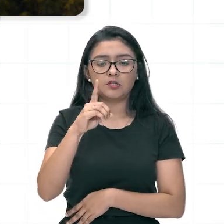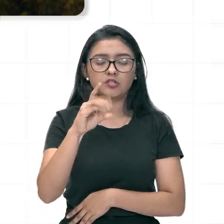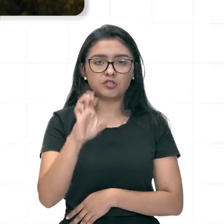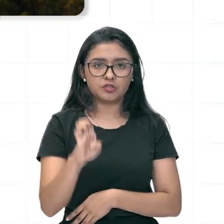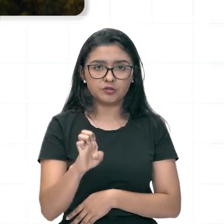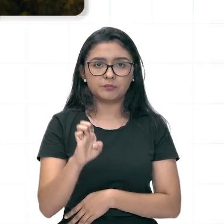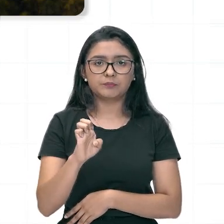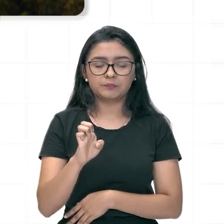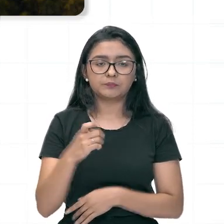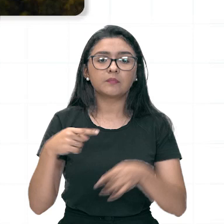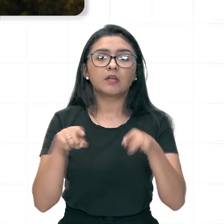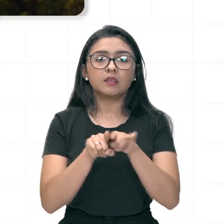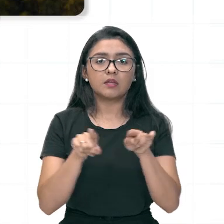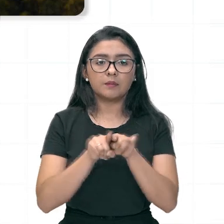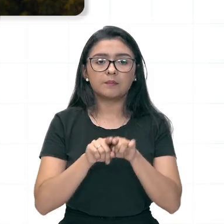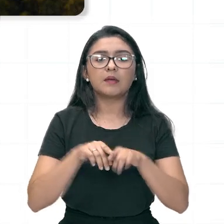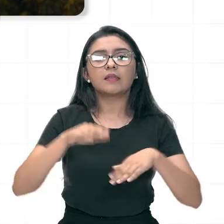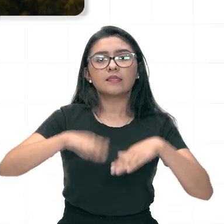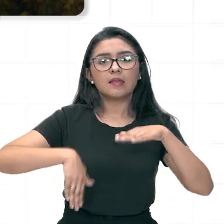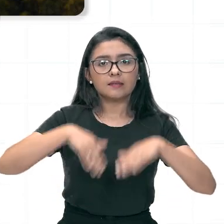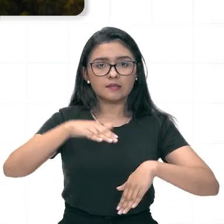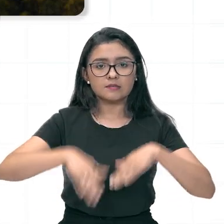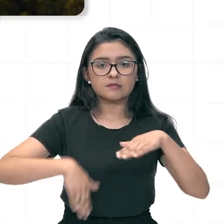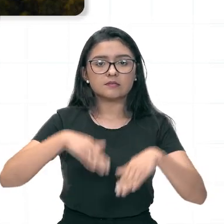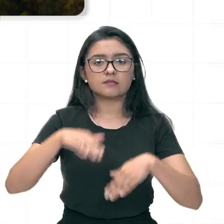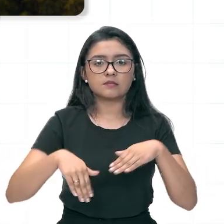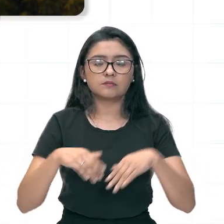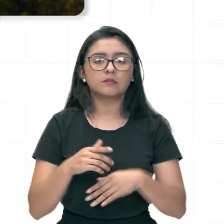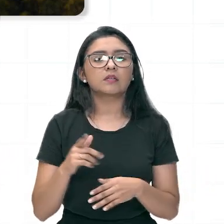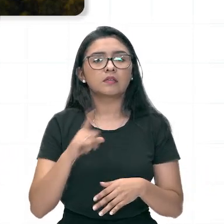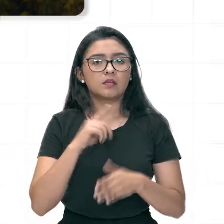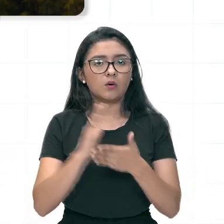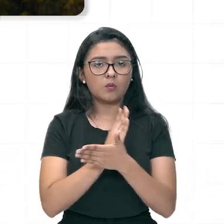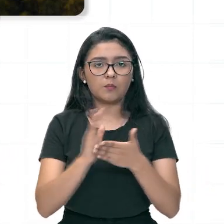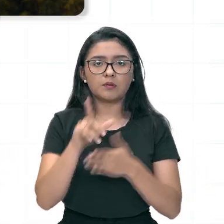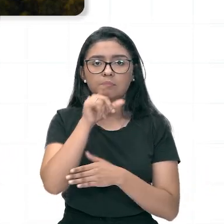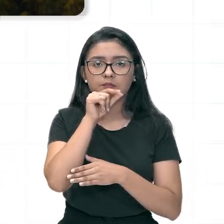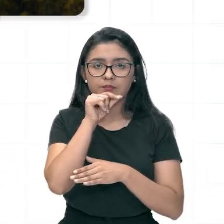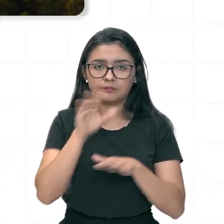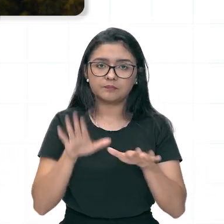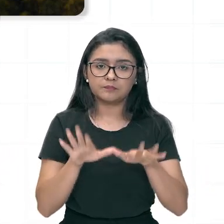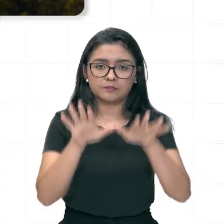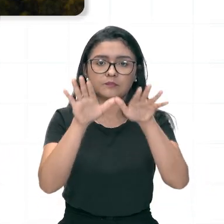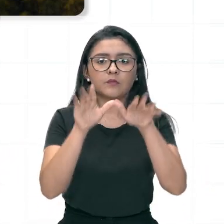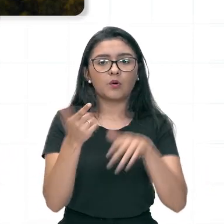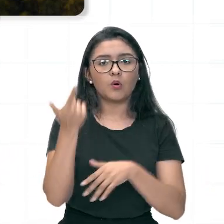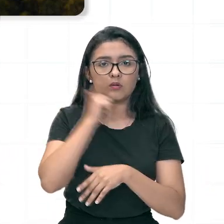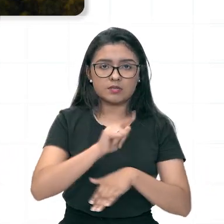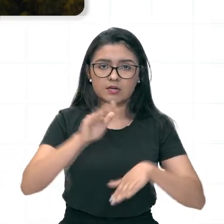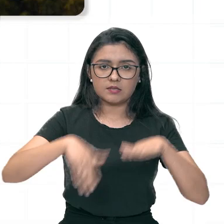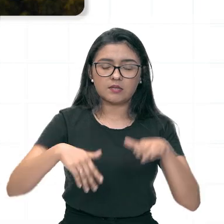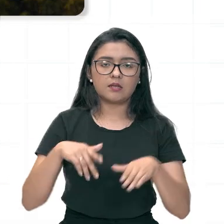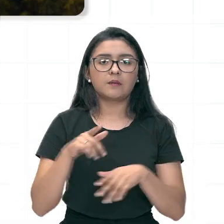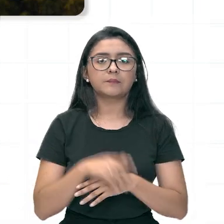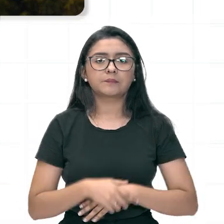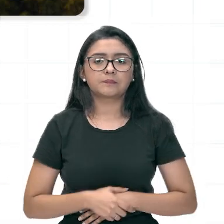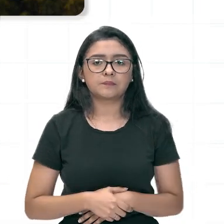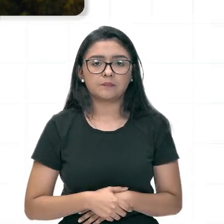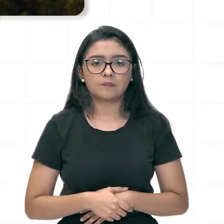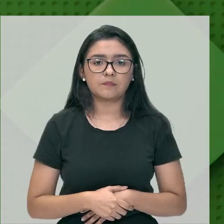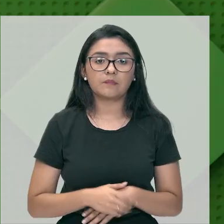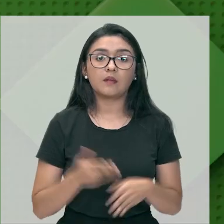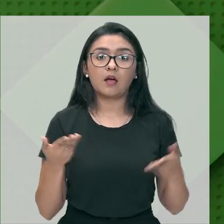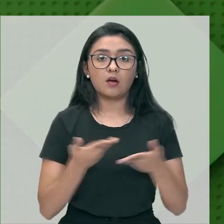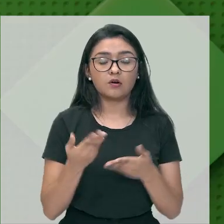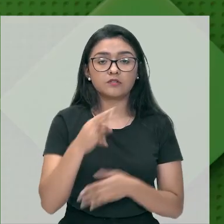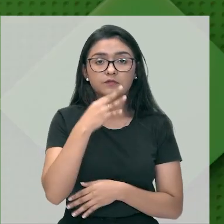membros posteriores. E tem também natação impulsionada. A gente tem aves que conseguem nadar, como ali, ó, o pinguim. E agora a gente